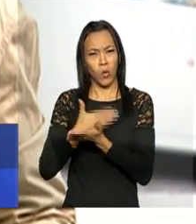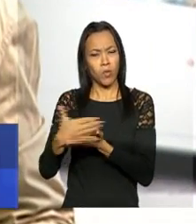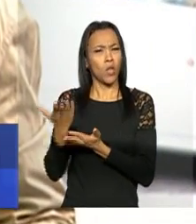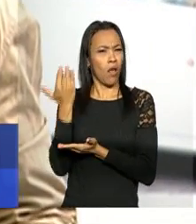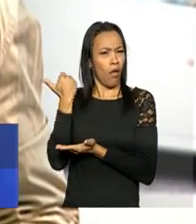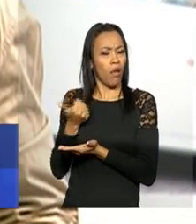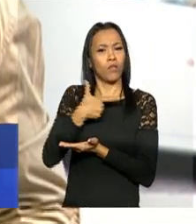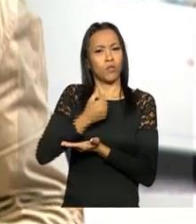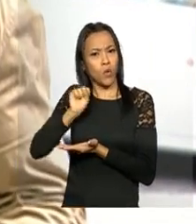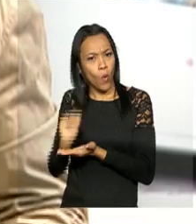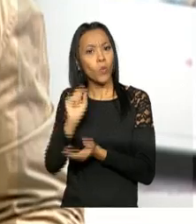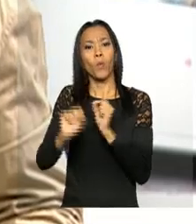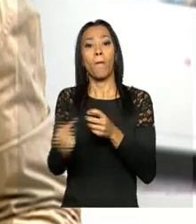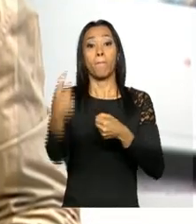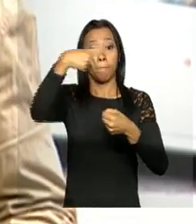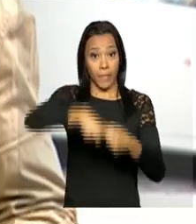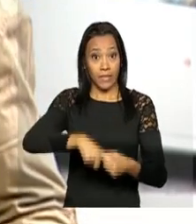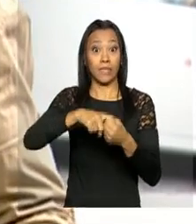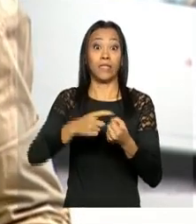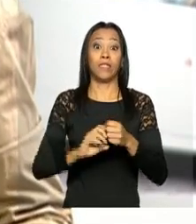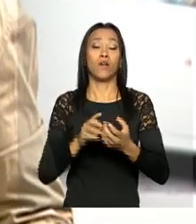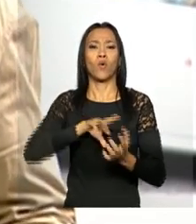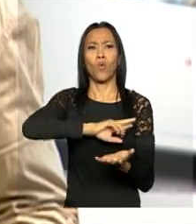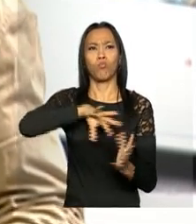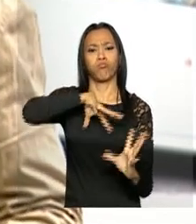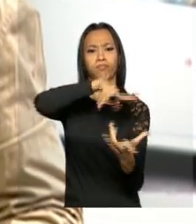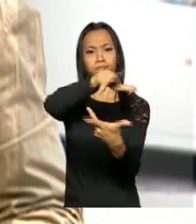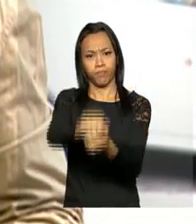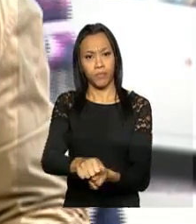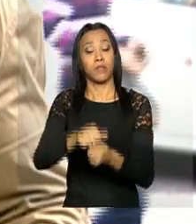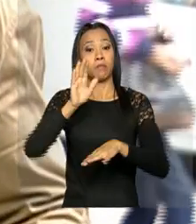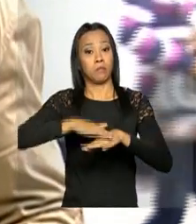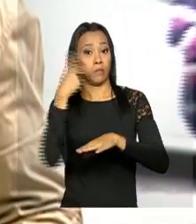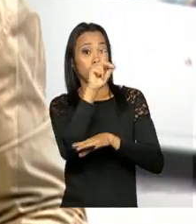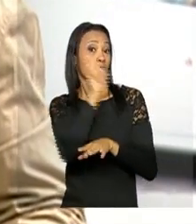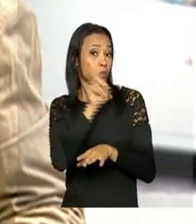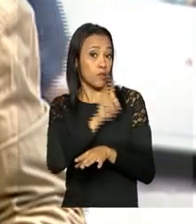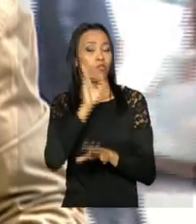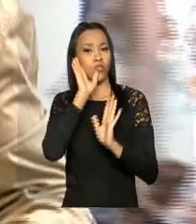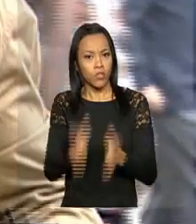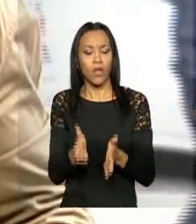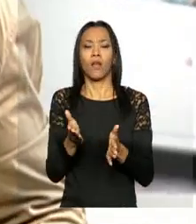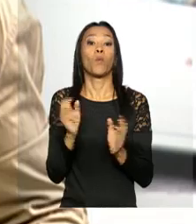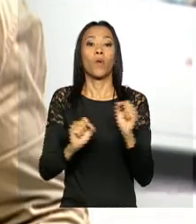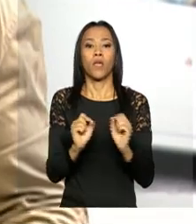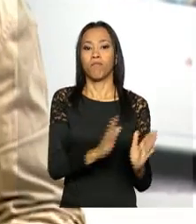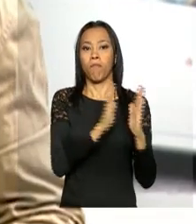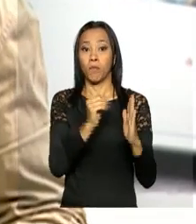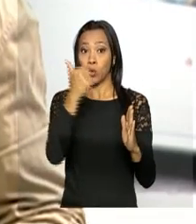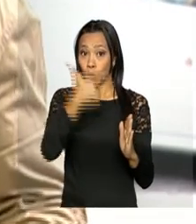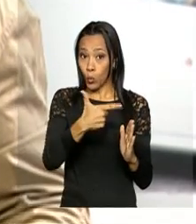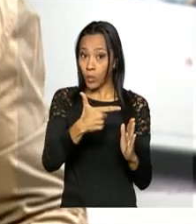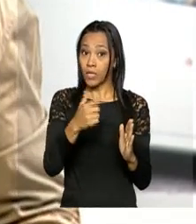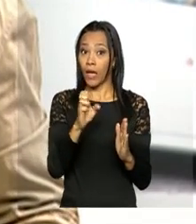2008, através de uma parceria internacional com os institutos de saúde dos Estados Unidos. Desde então, já se passaram duas etapas e